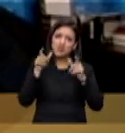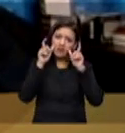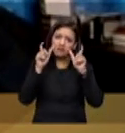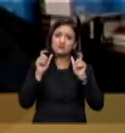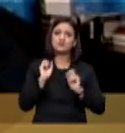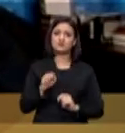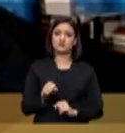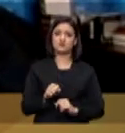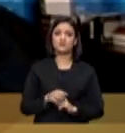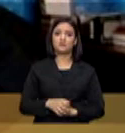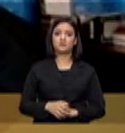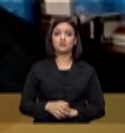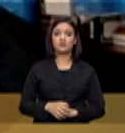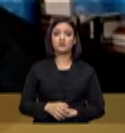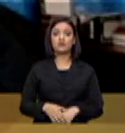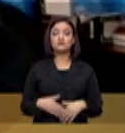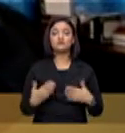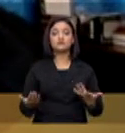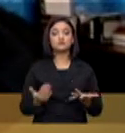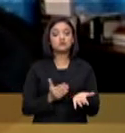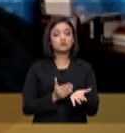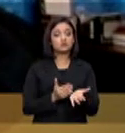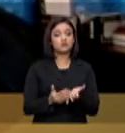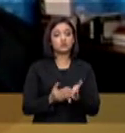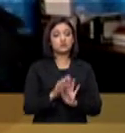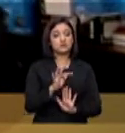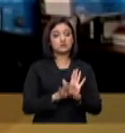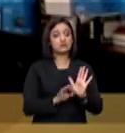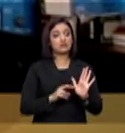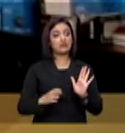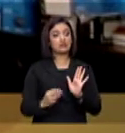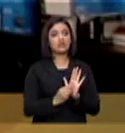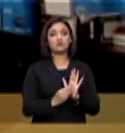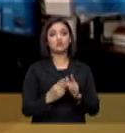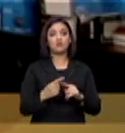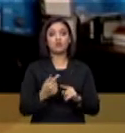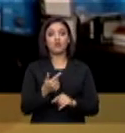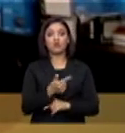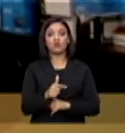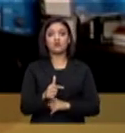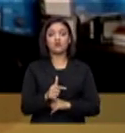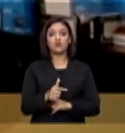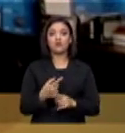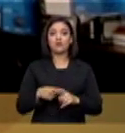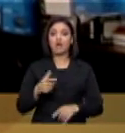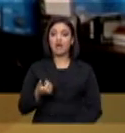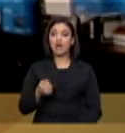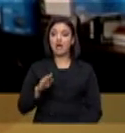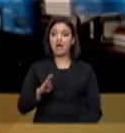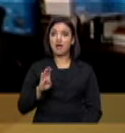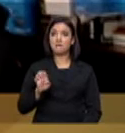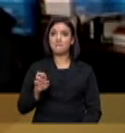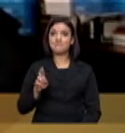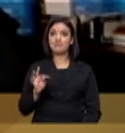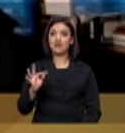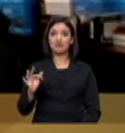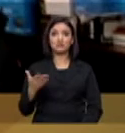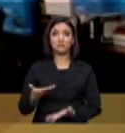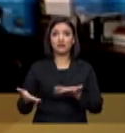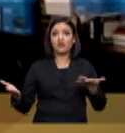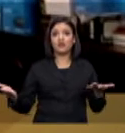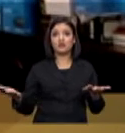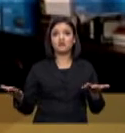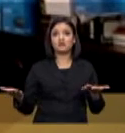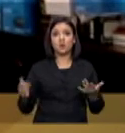a emenda inicial? Porque a Abert, com isso, perdeu a sua legitimidade. Não tem mais nenhuma